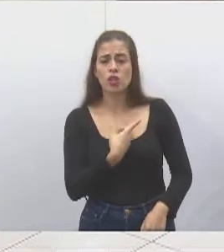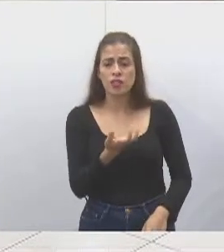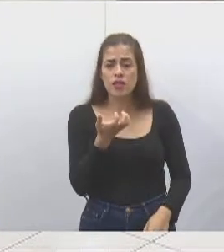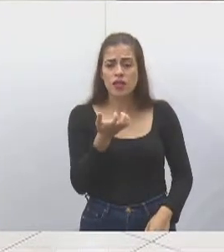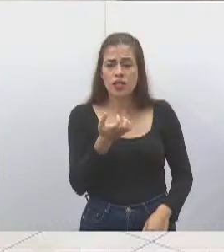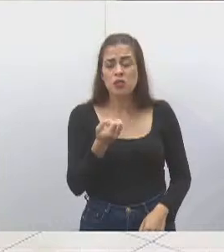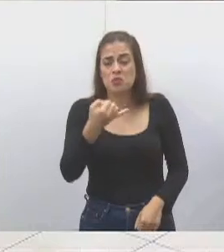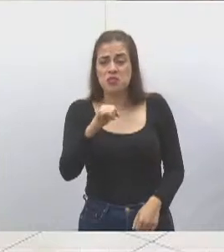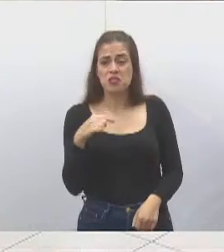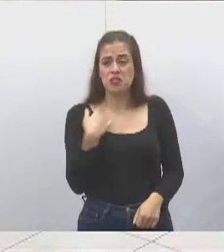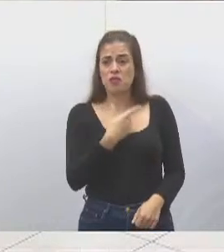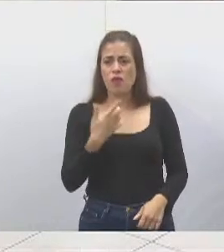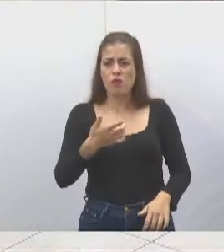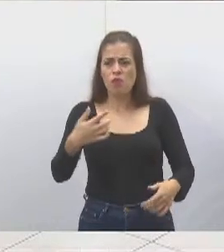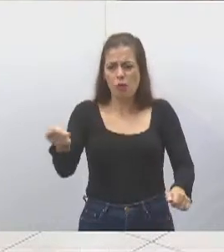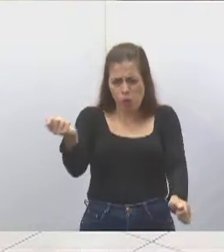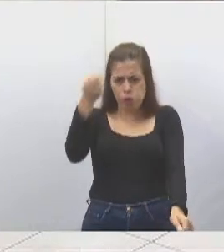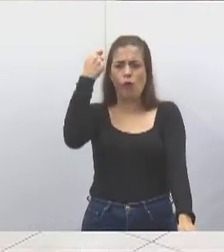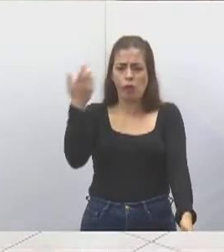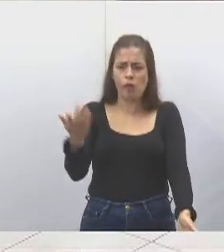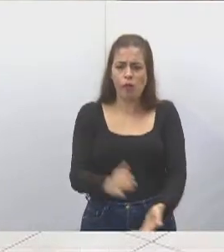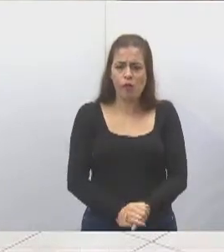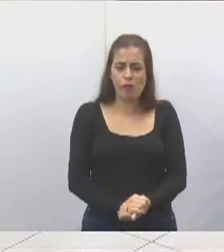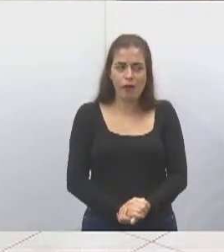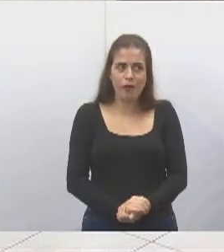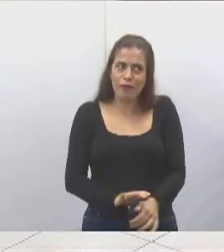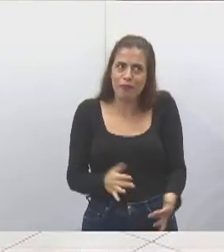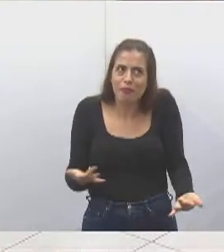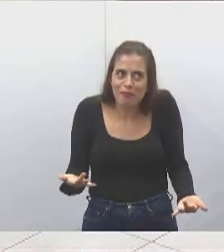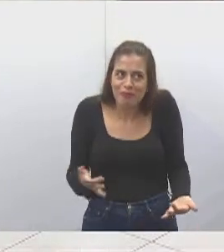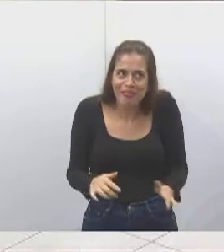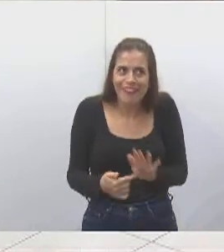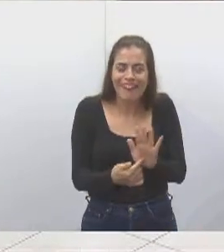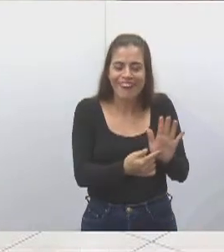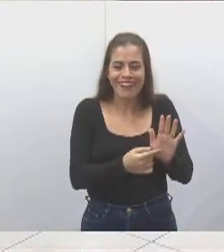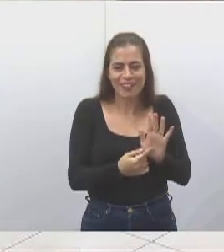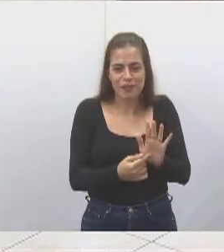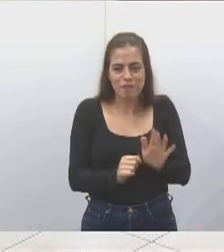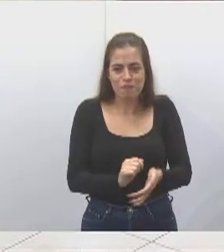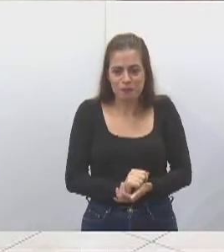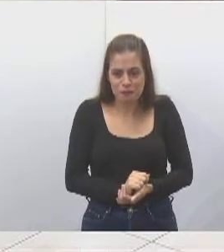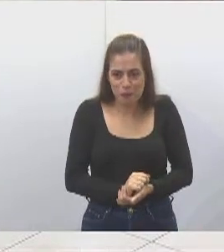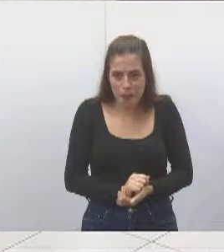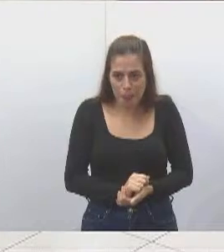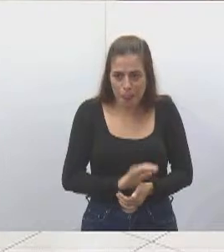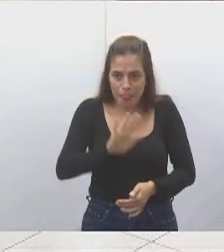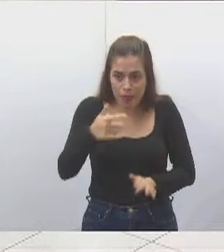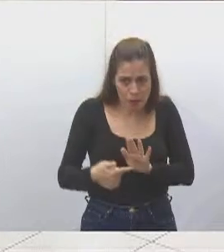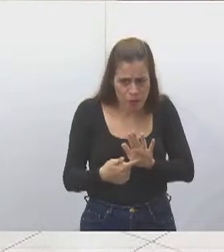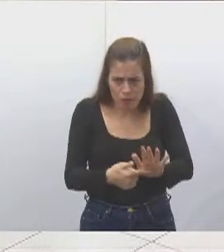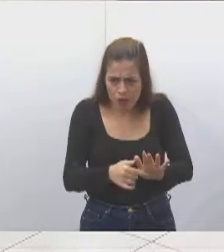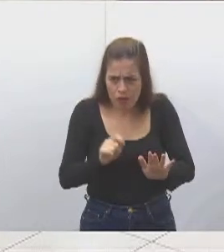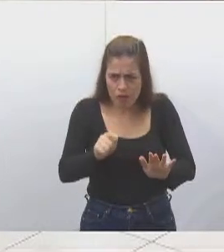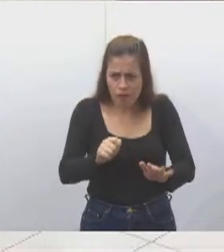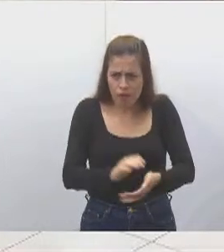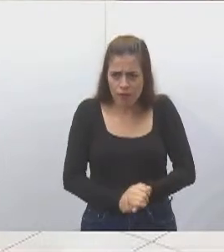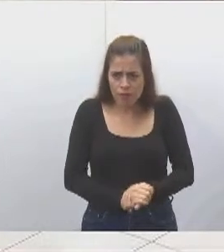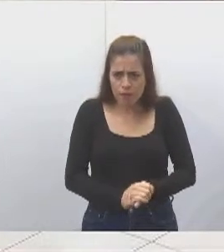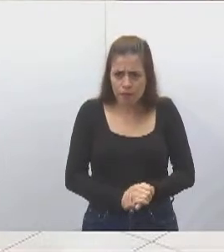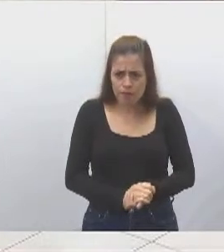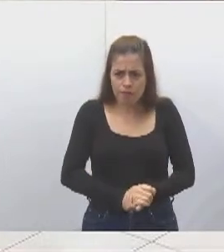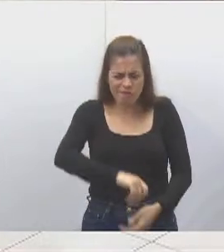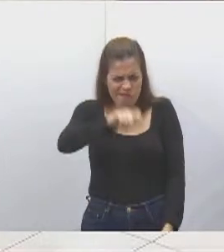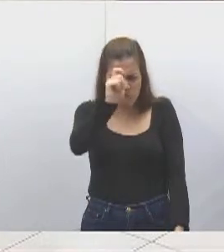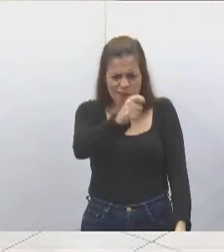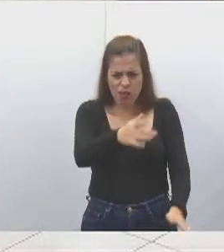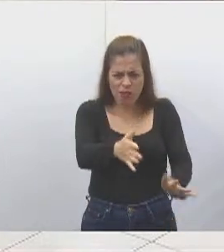que vem é cacete na cabeça. Tá? Já pode estar. Vai, já disse o céu. É pau na cabeça,